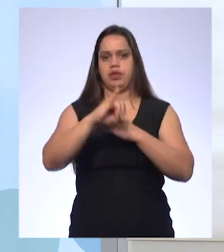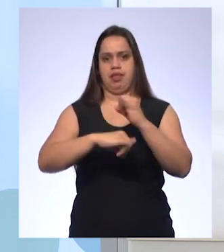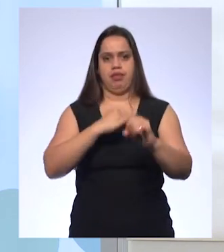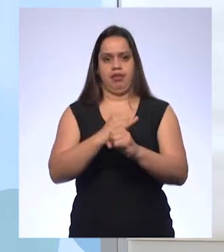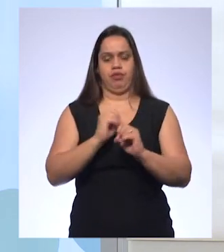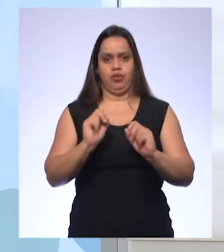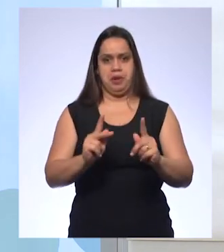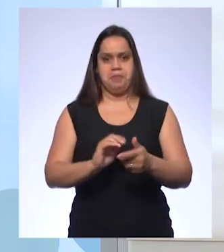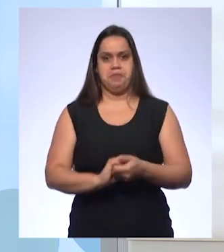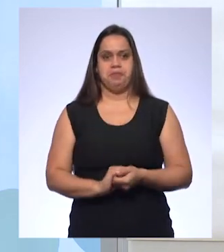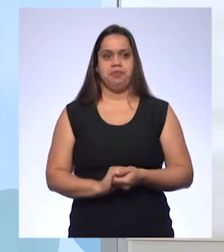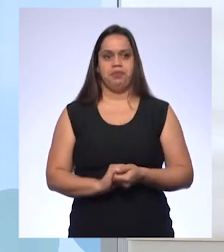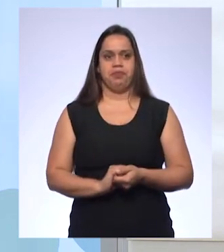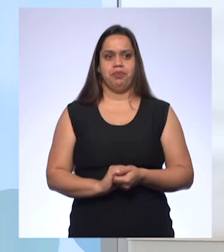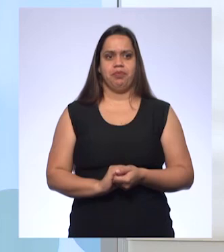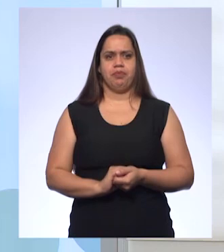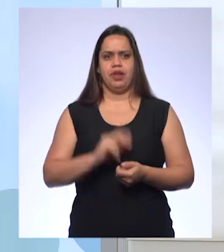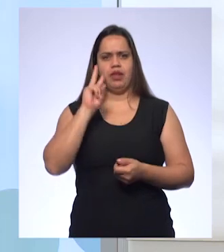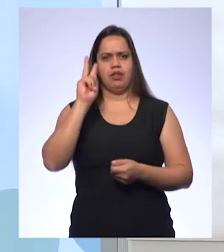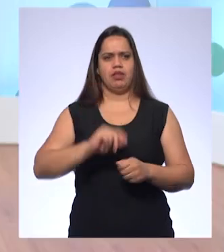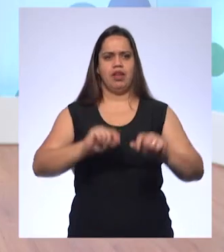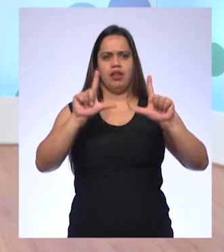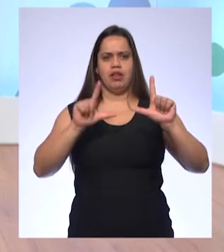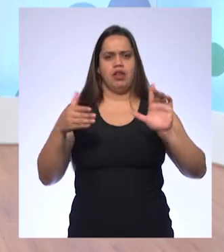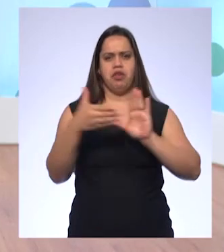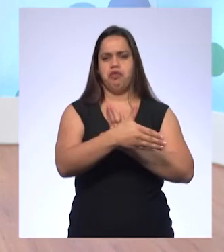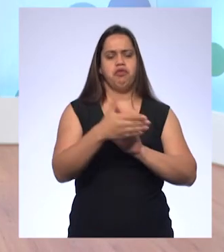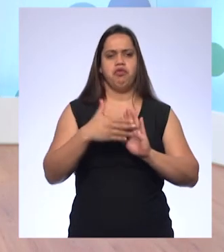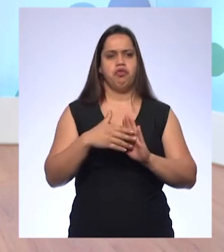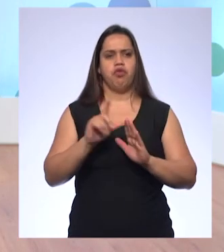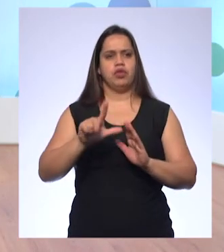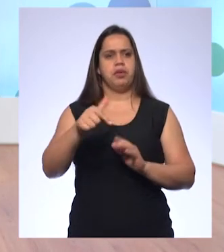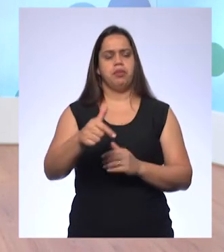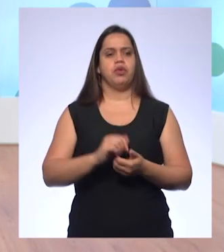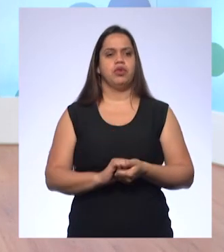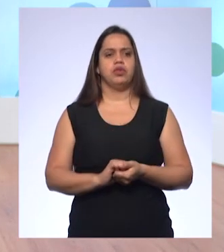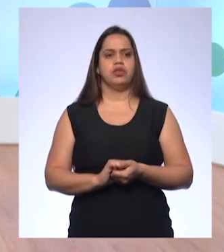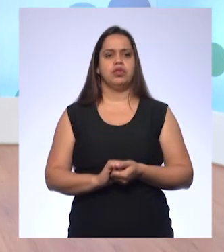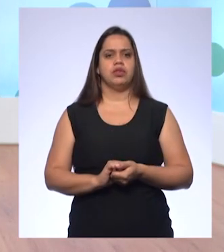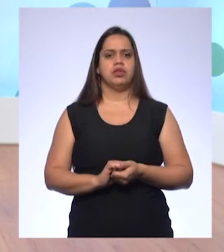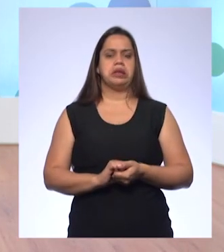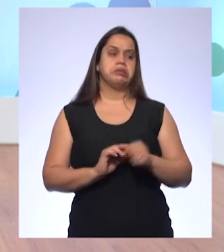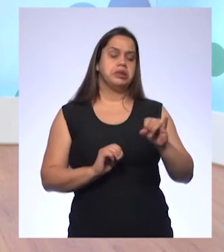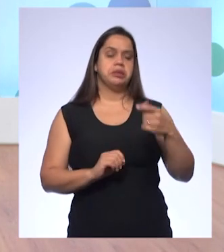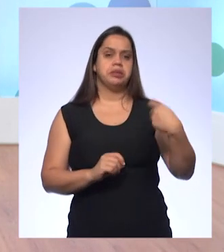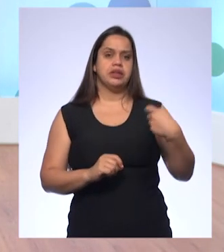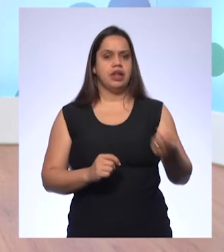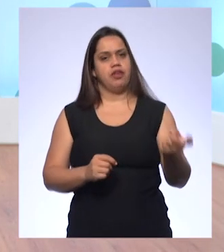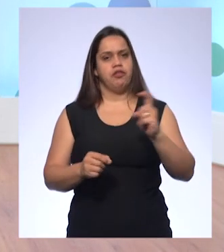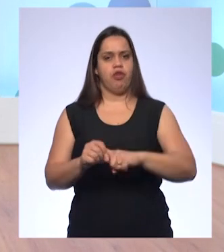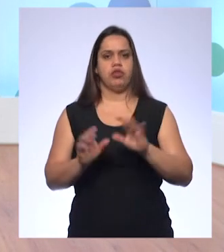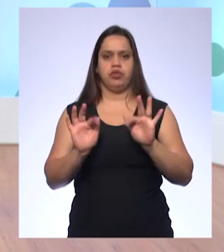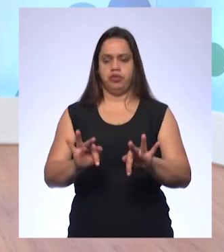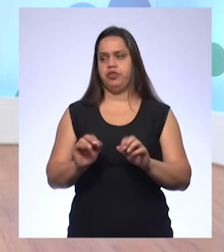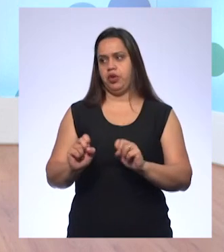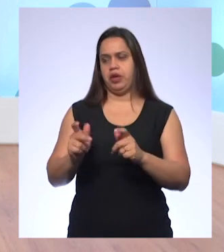bem? Eu acho que eu vou pular essa questão Eu aqui. acho que dá. Qualquer coisa a gente volta no finalzinho. Tá, né?